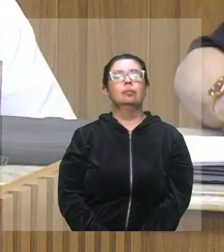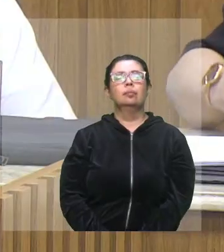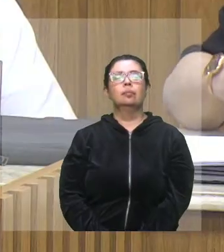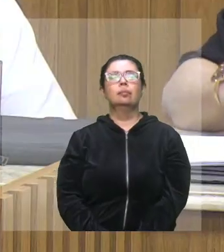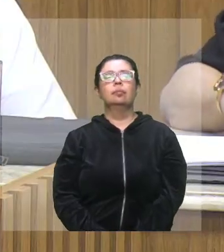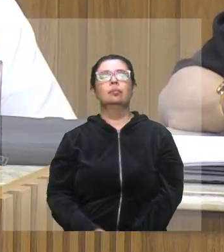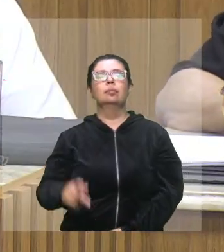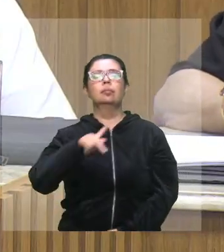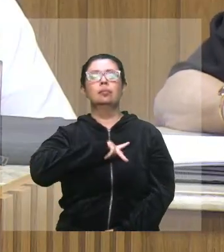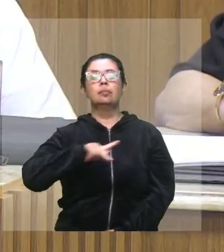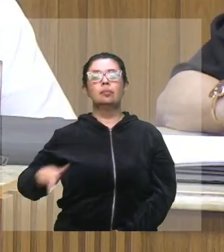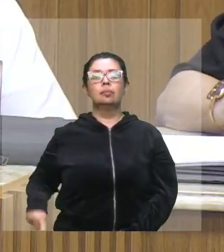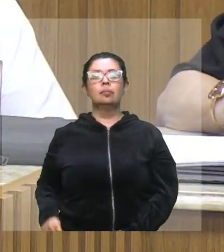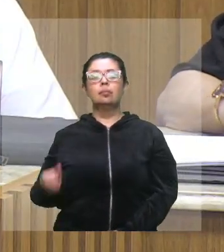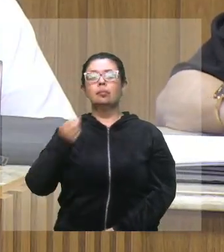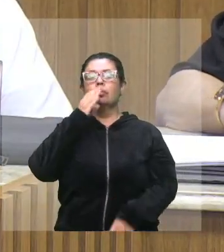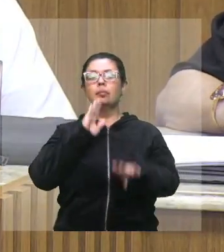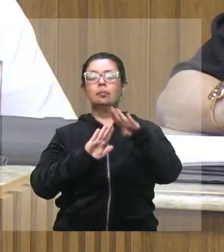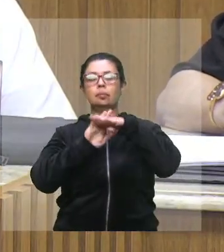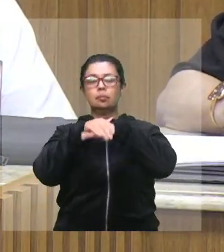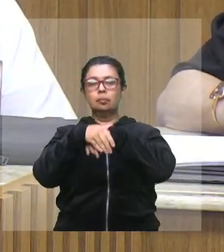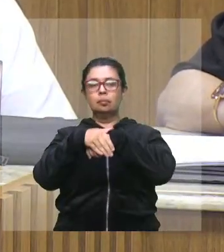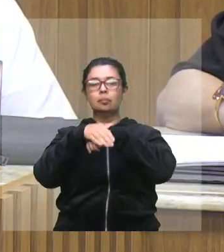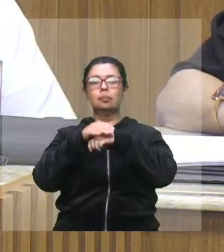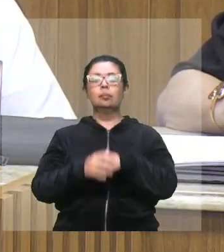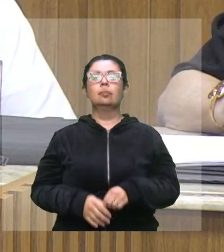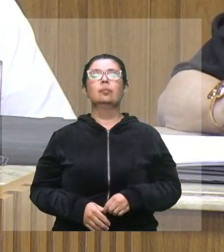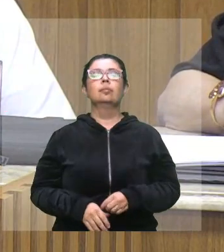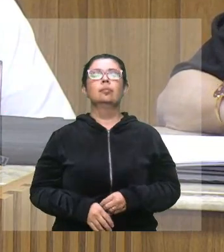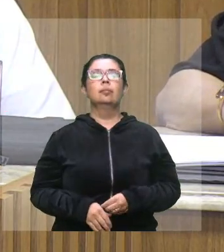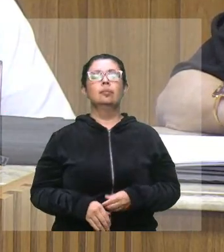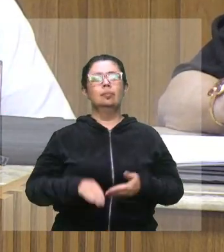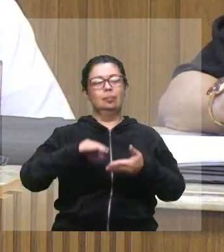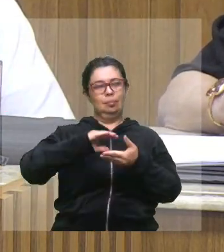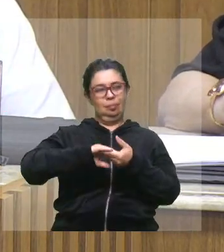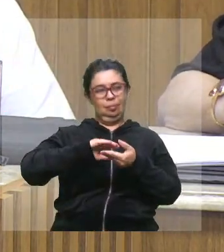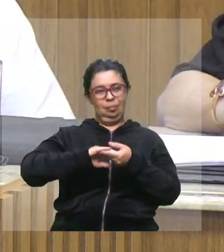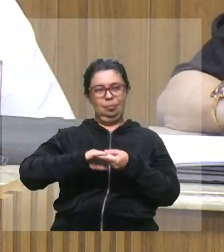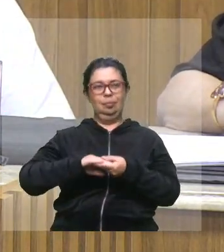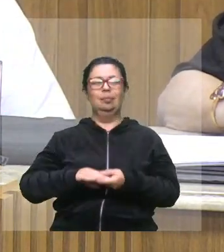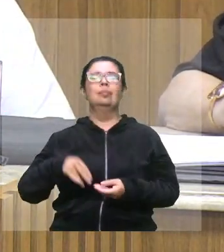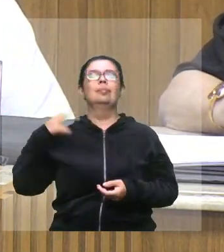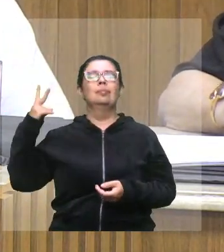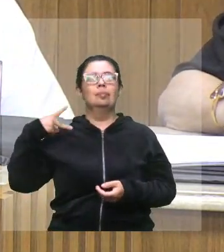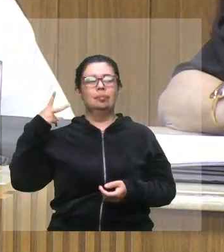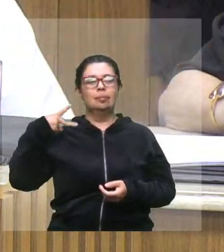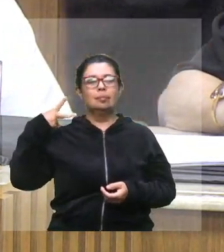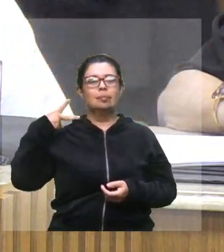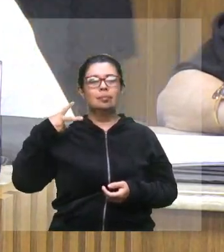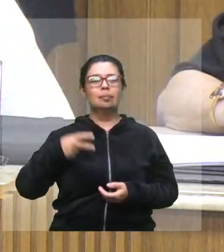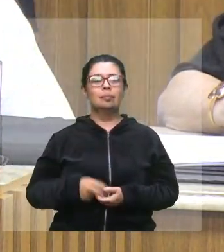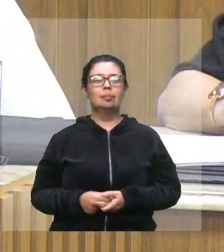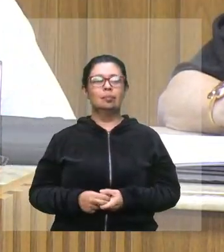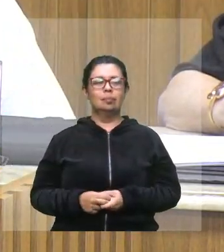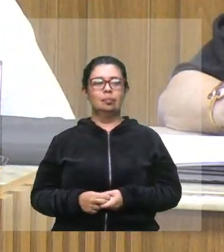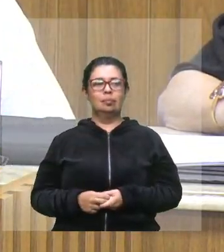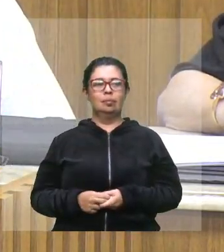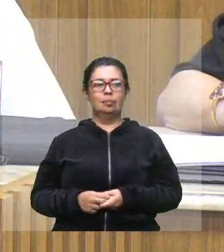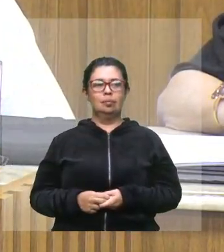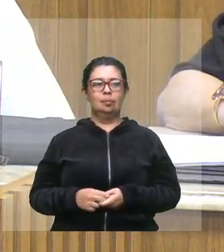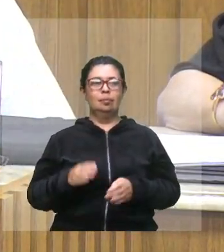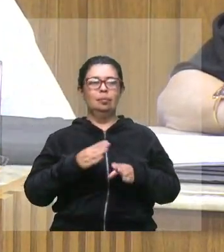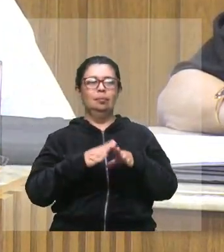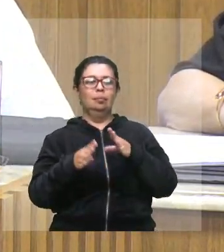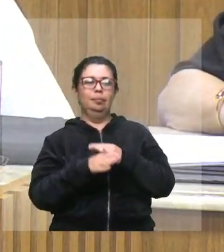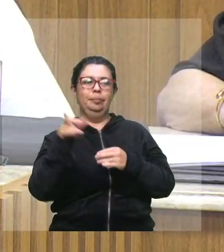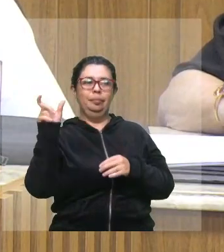Senhor presidente, boa noite. Em seu nome, cumprimento a mesa diretora. Também cumprimento os vereadores presentes e toda a